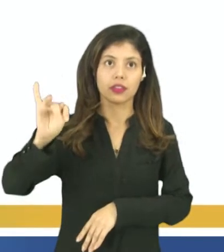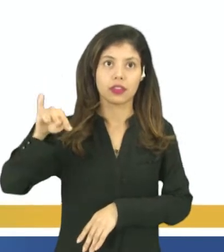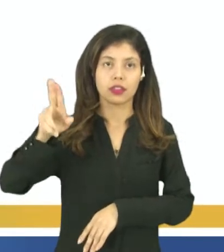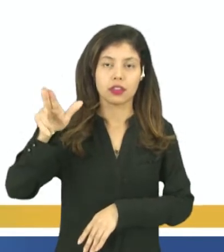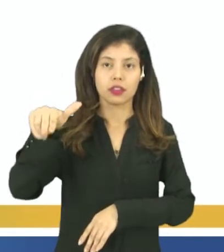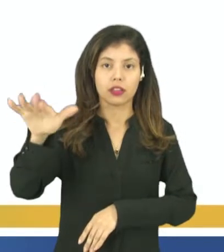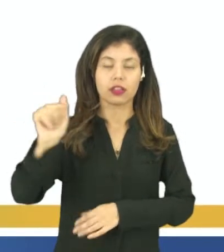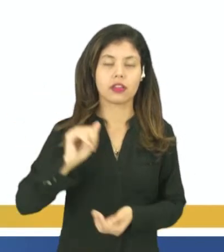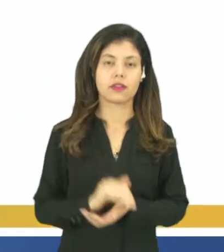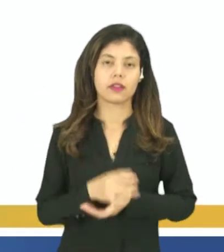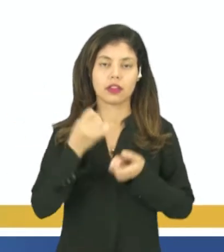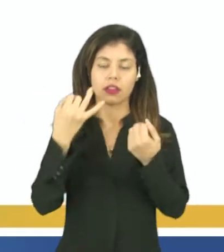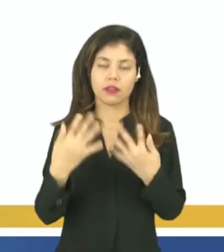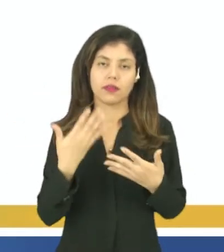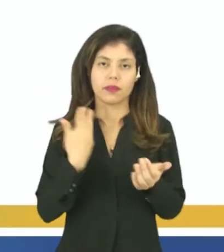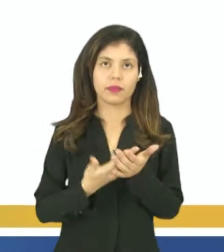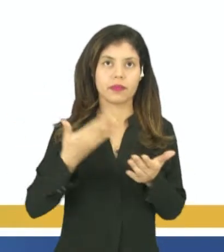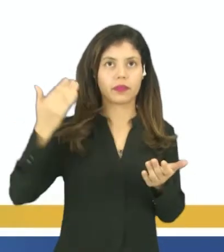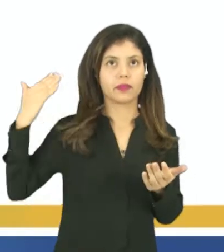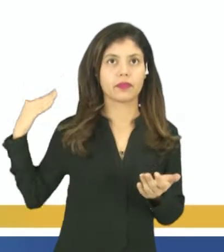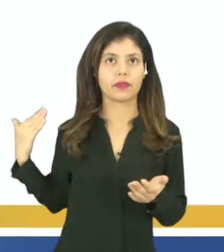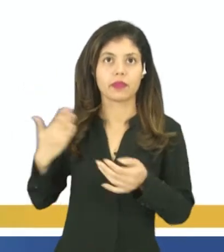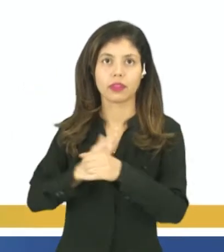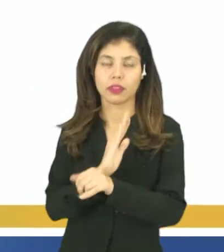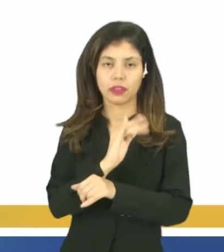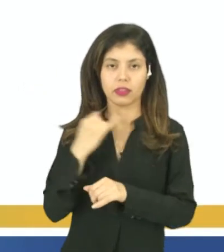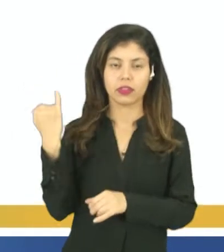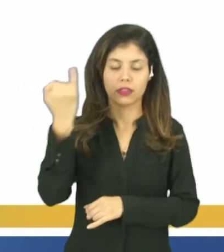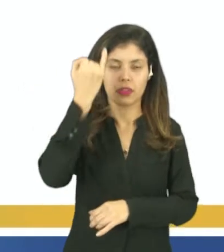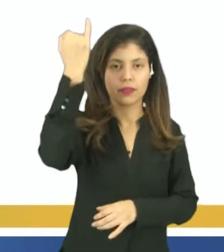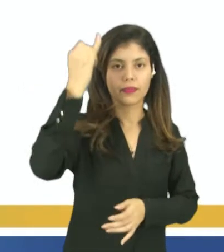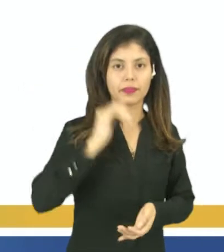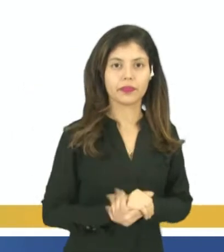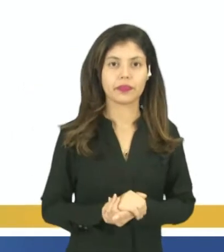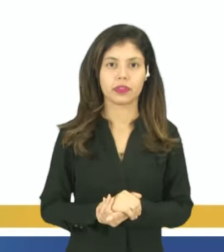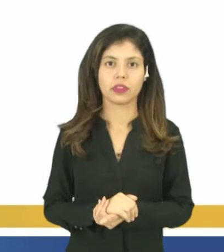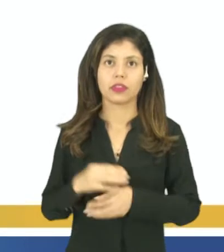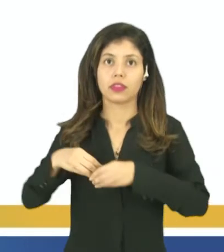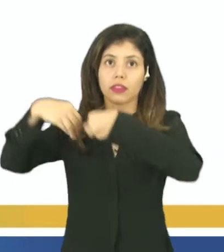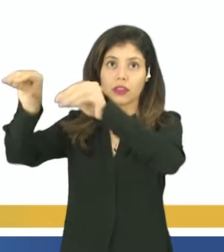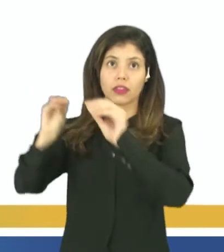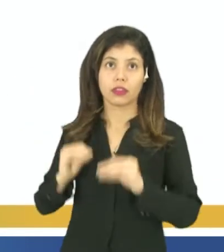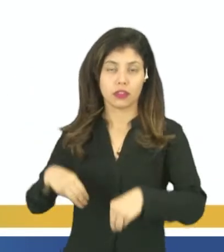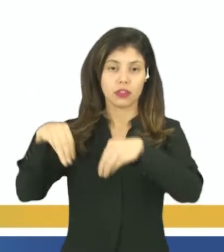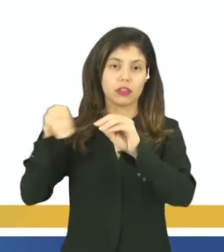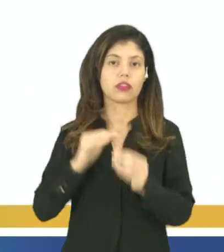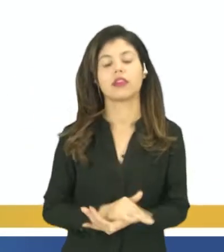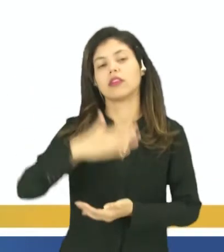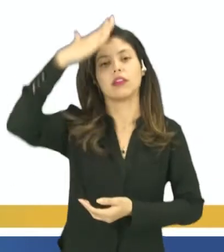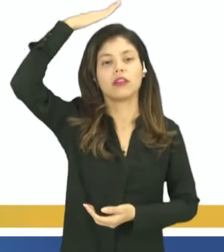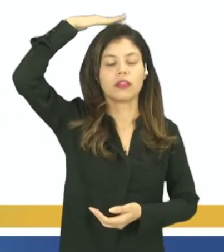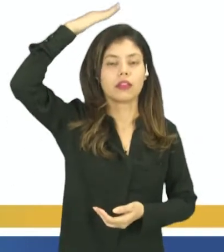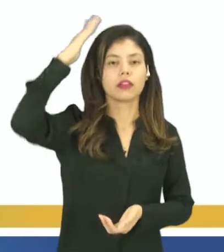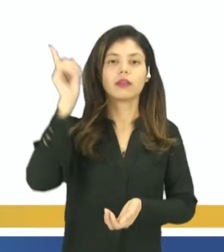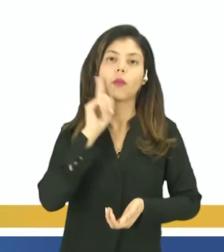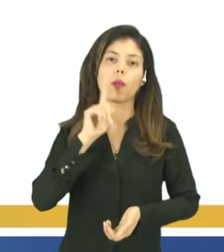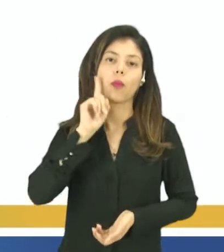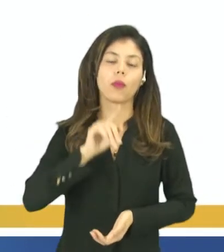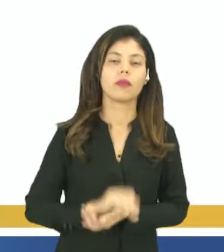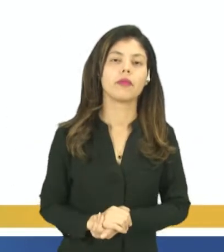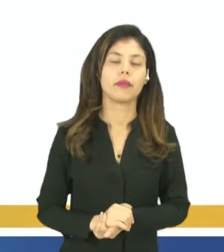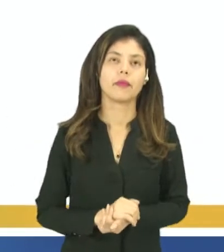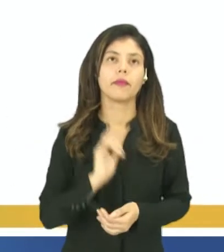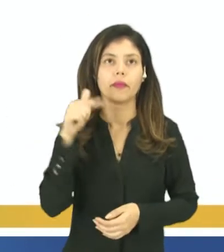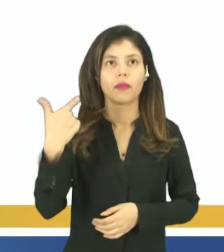México. Foi dito anteriormente que é a entrada principal de imigrantes que saem do México em direção dos Estados Unidos. E